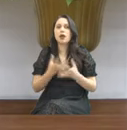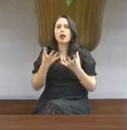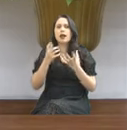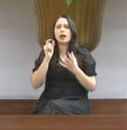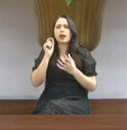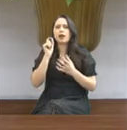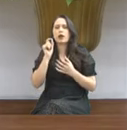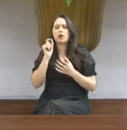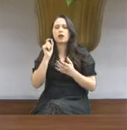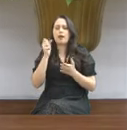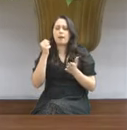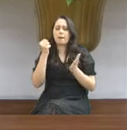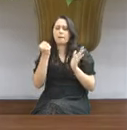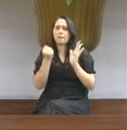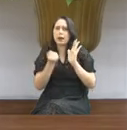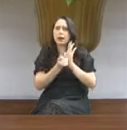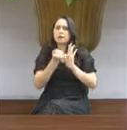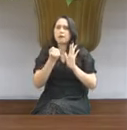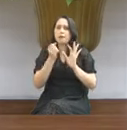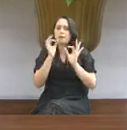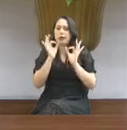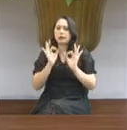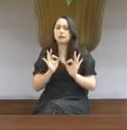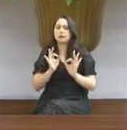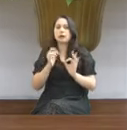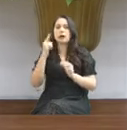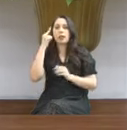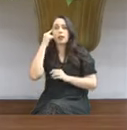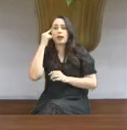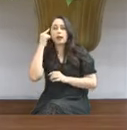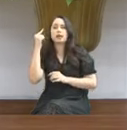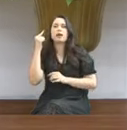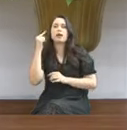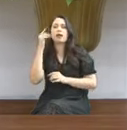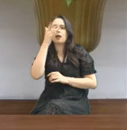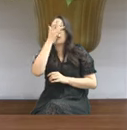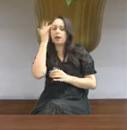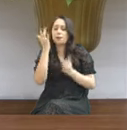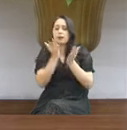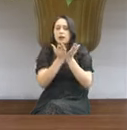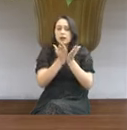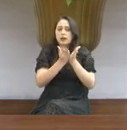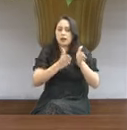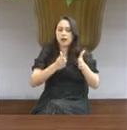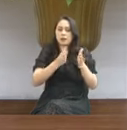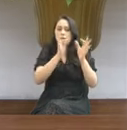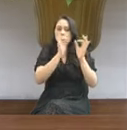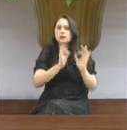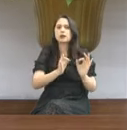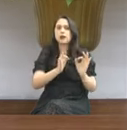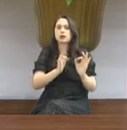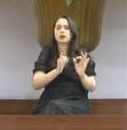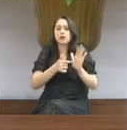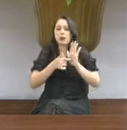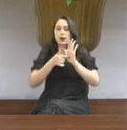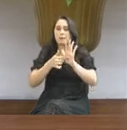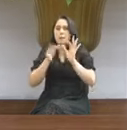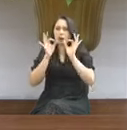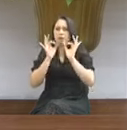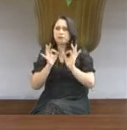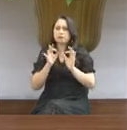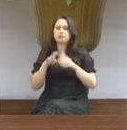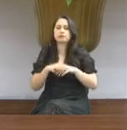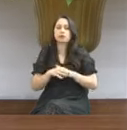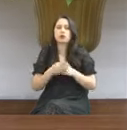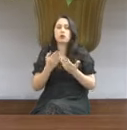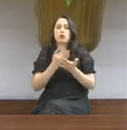consubstanciar a ideia de que agora esses cristãos estão no caminho certo. É por isso que desde o capítulo